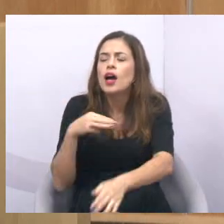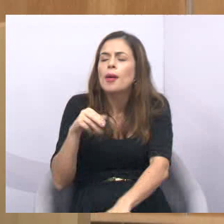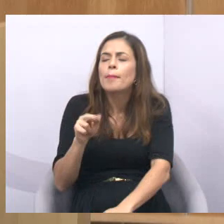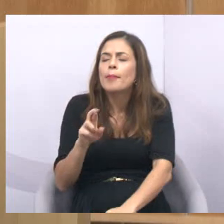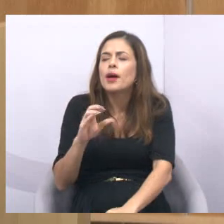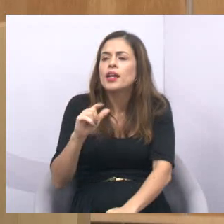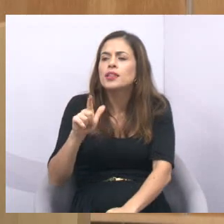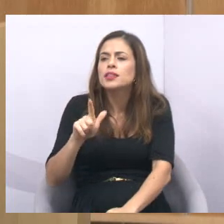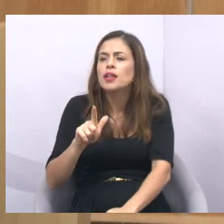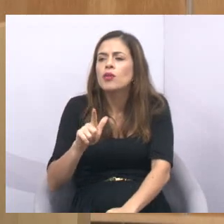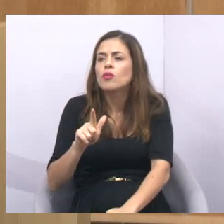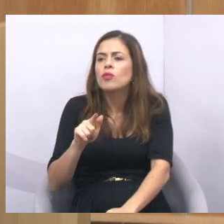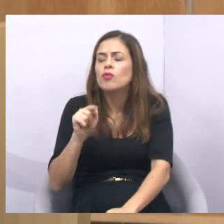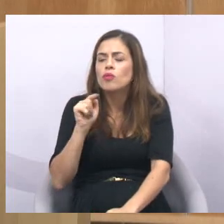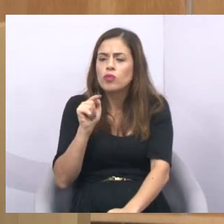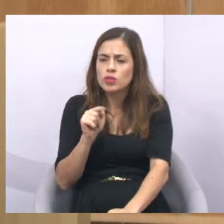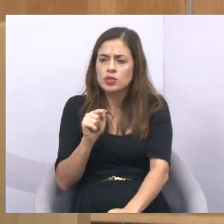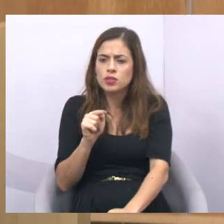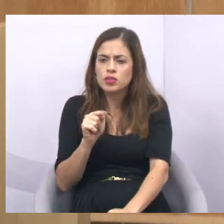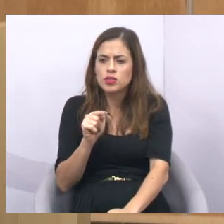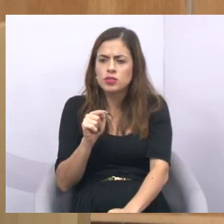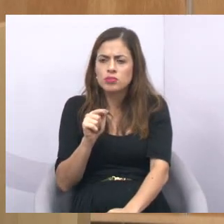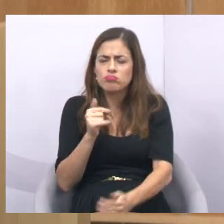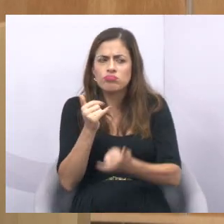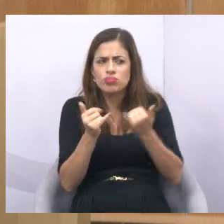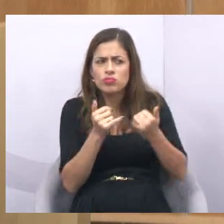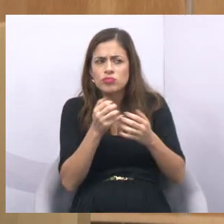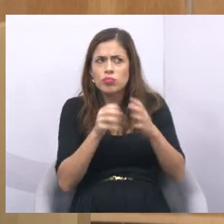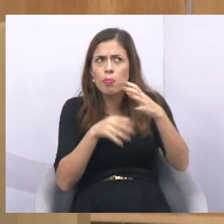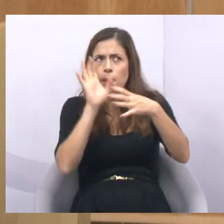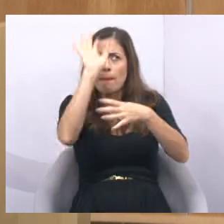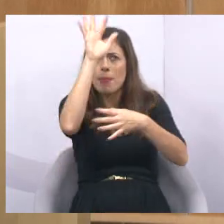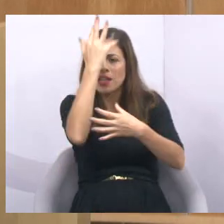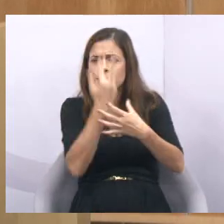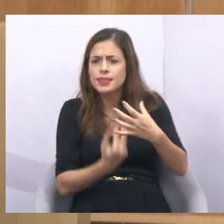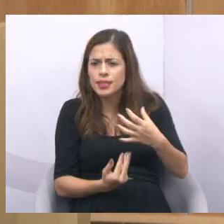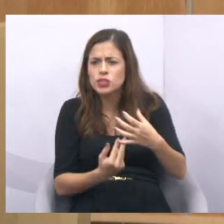Marcel, você foi jogador de basquete, né?